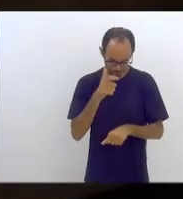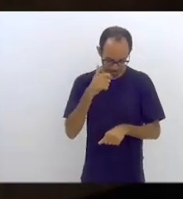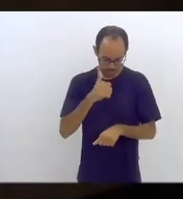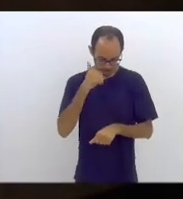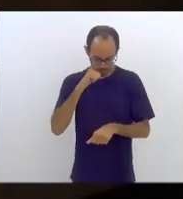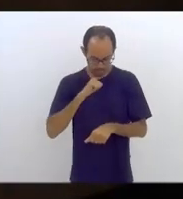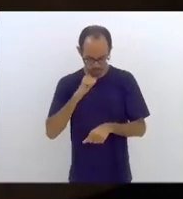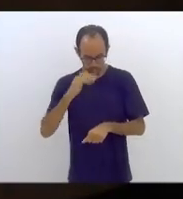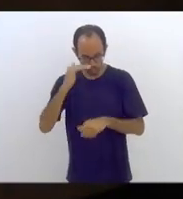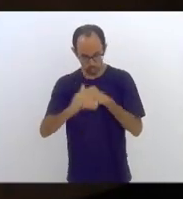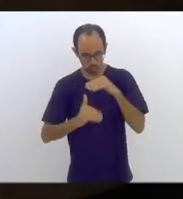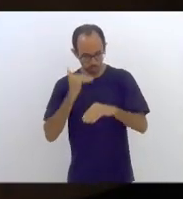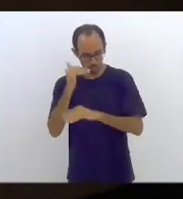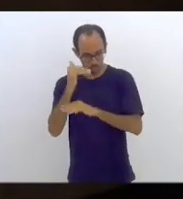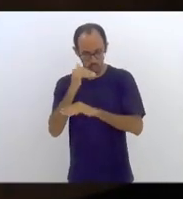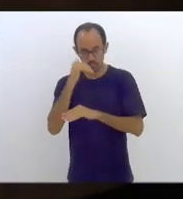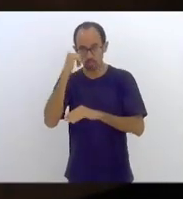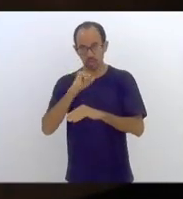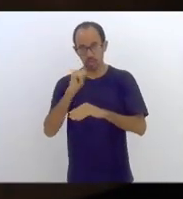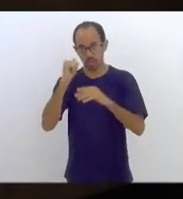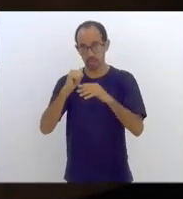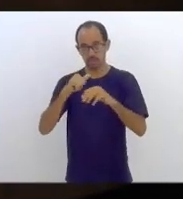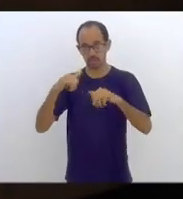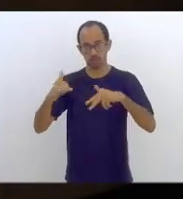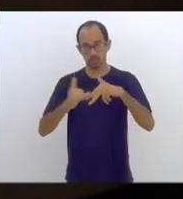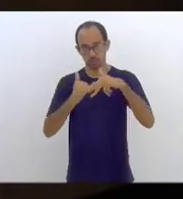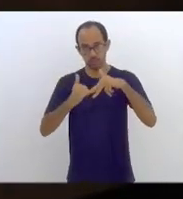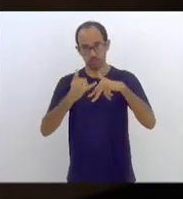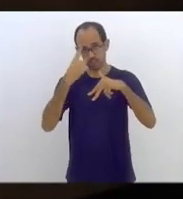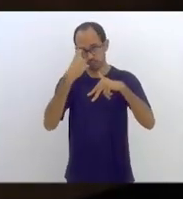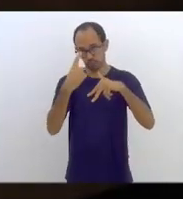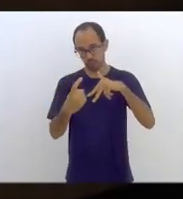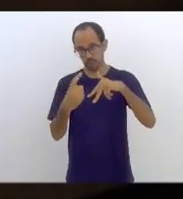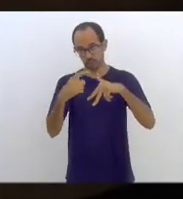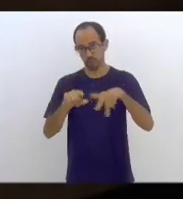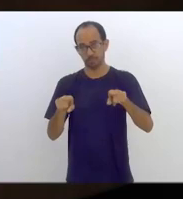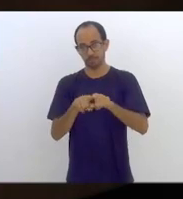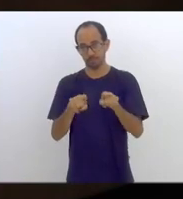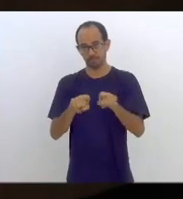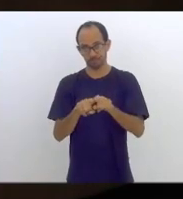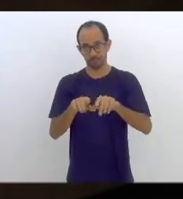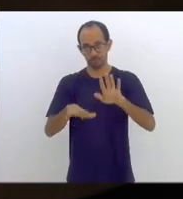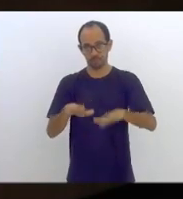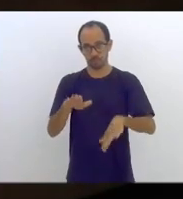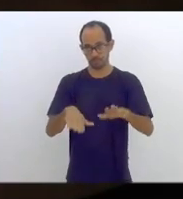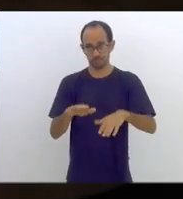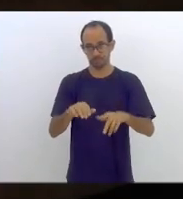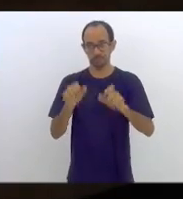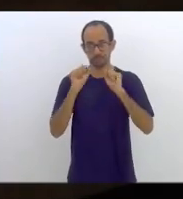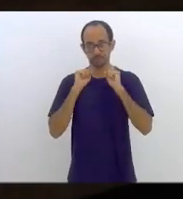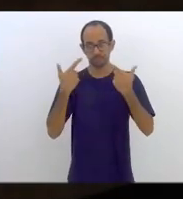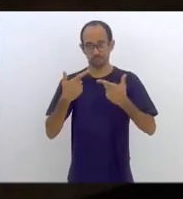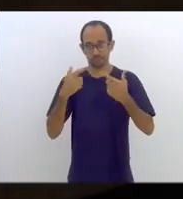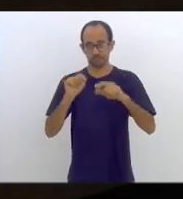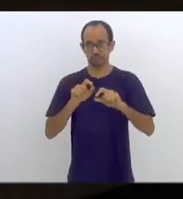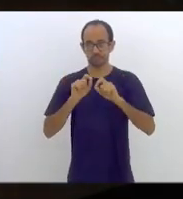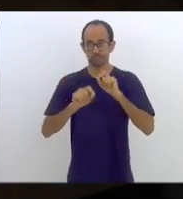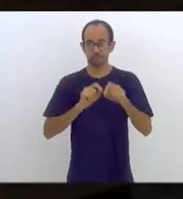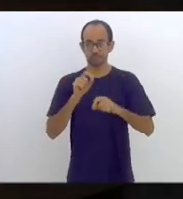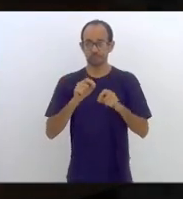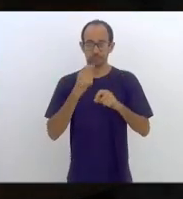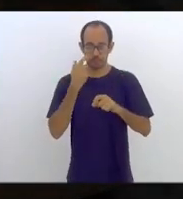aquelas Mulheres vítimas de violência vítima de violência doméstica e mais ainda cuidado é com a Assembleia Legislativa é